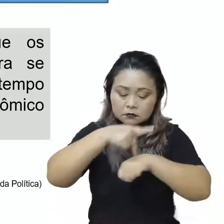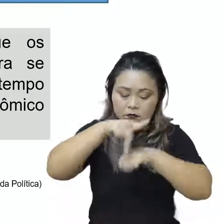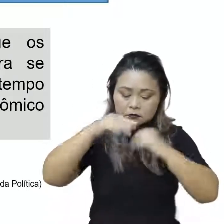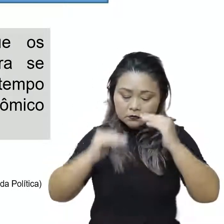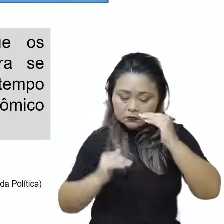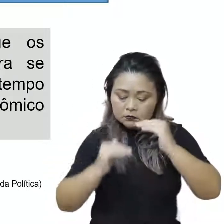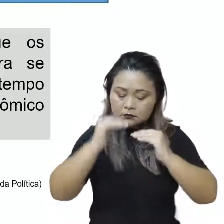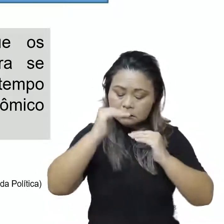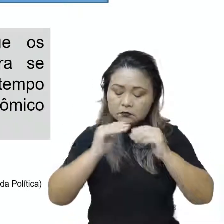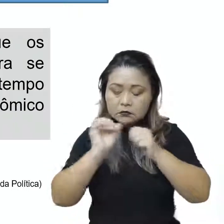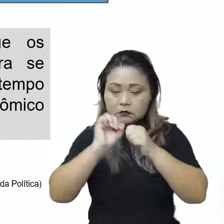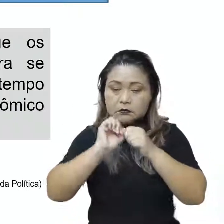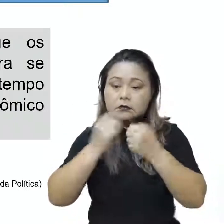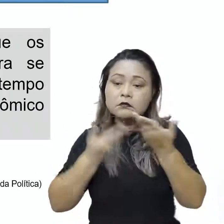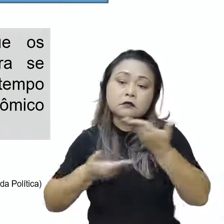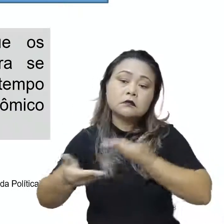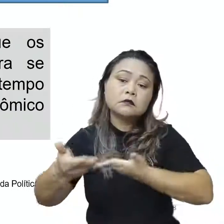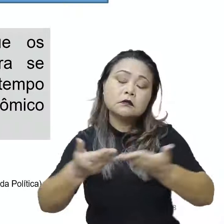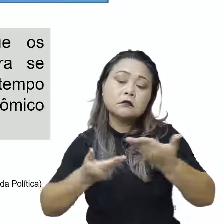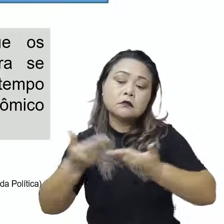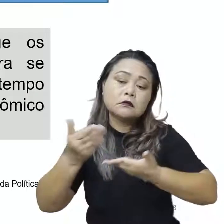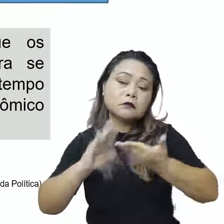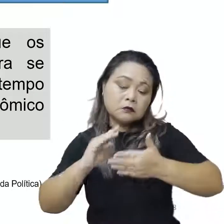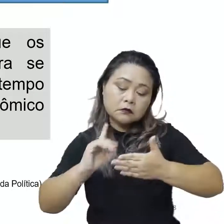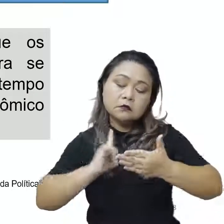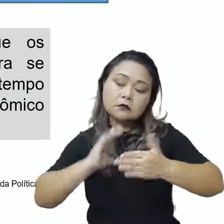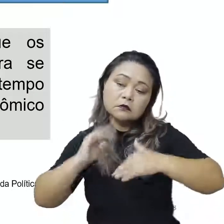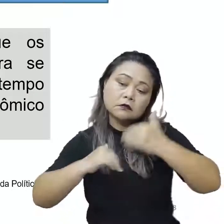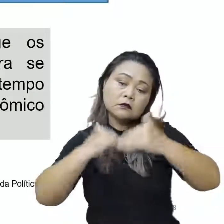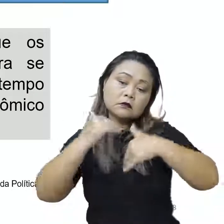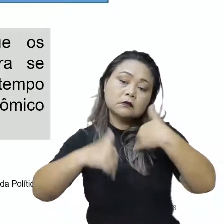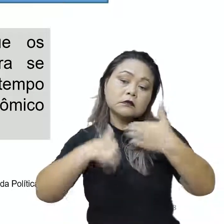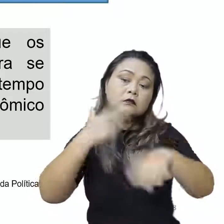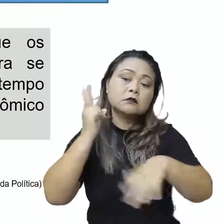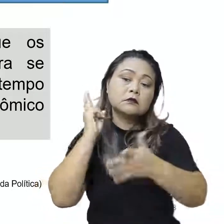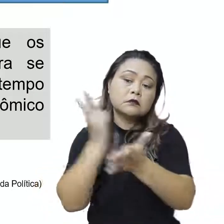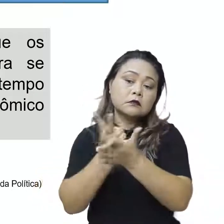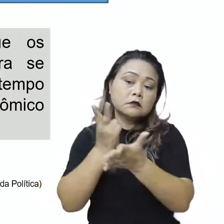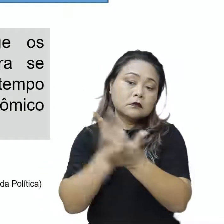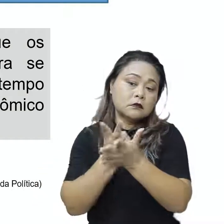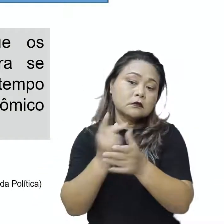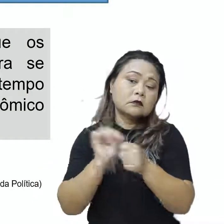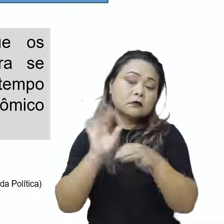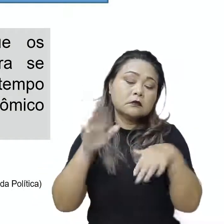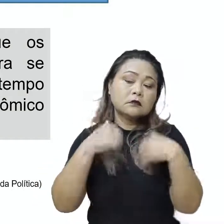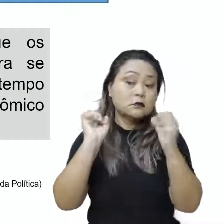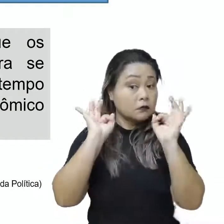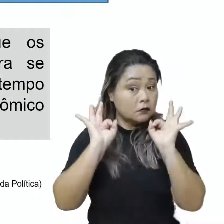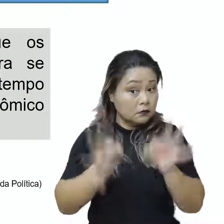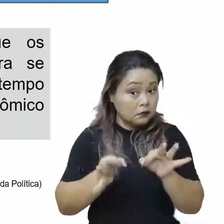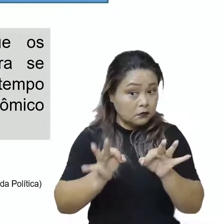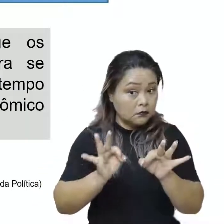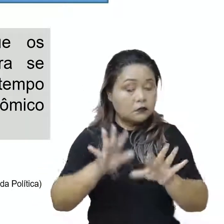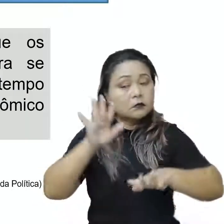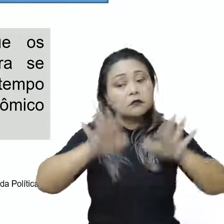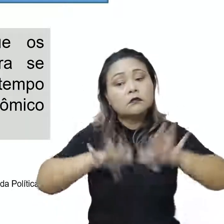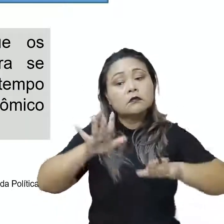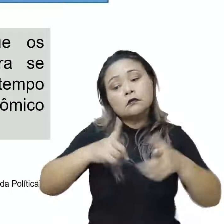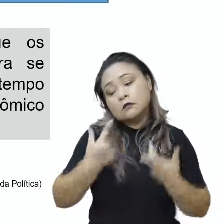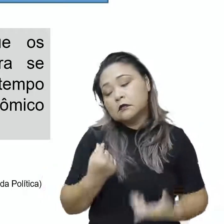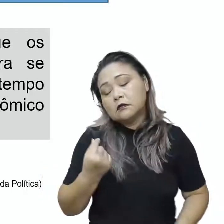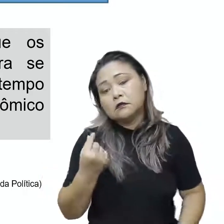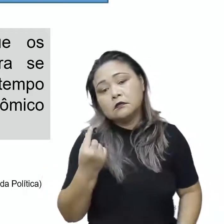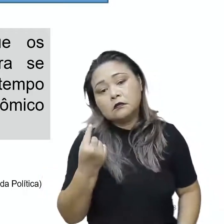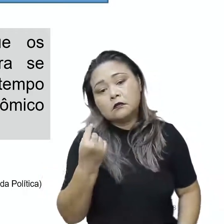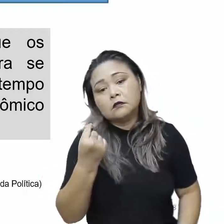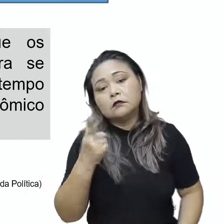seus mercados econômicos em desenvolvimento constante. Certo? Alguns índices econômicos apontam